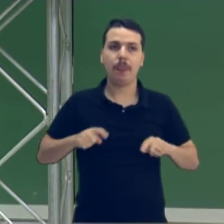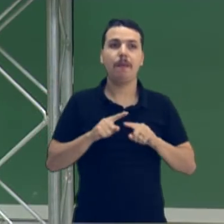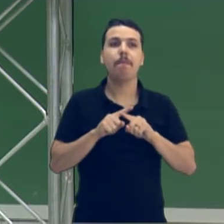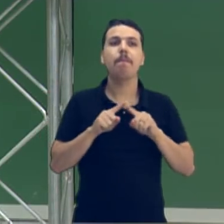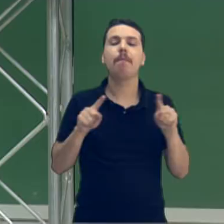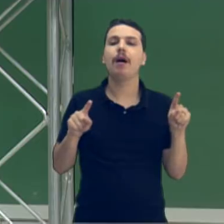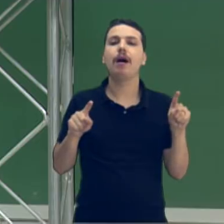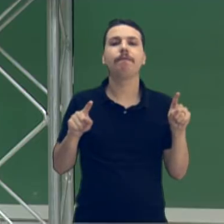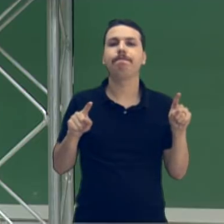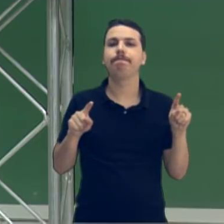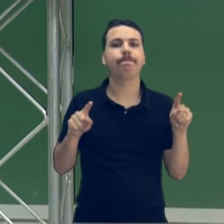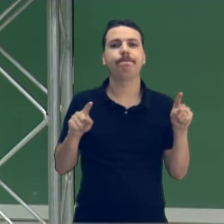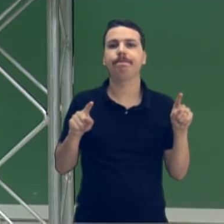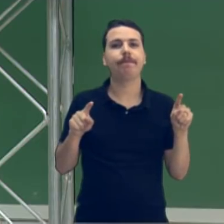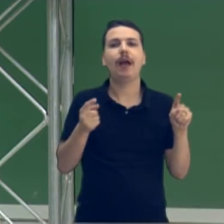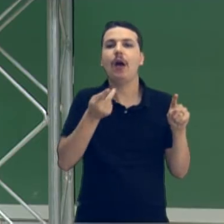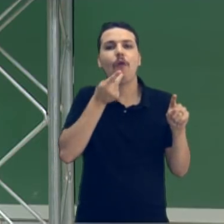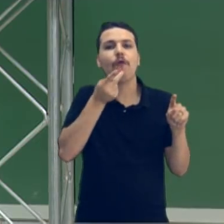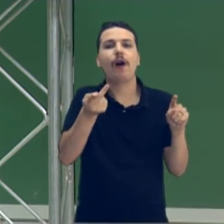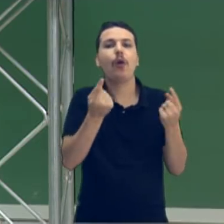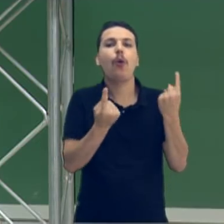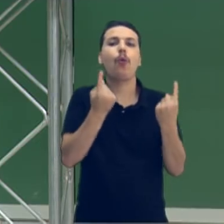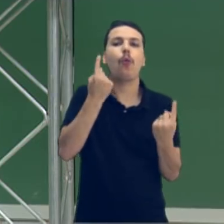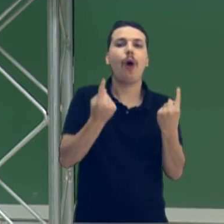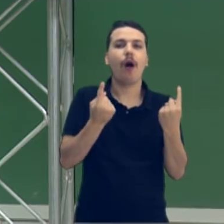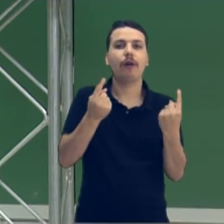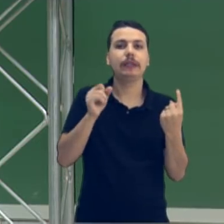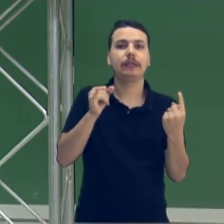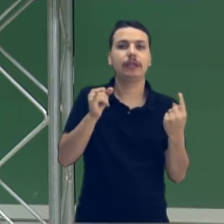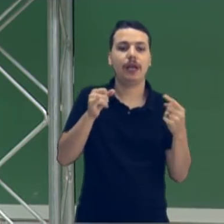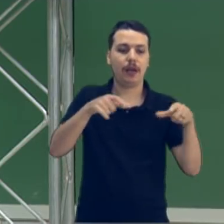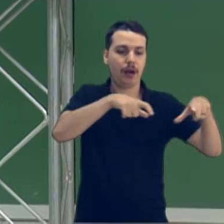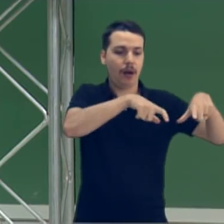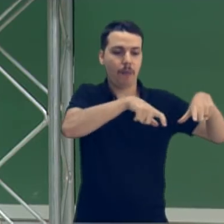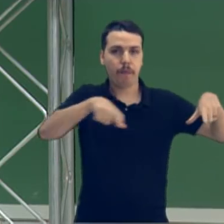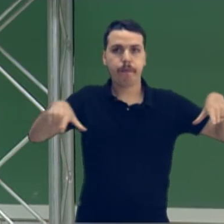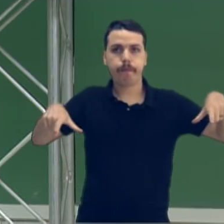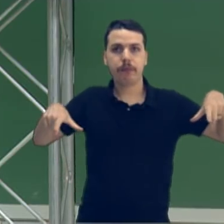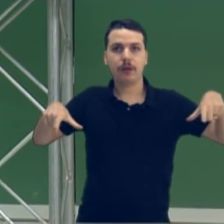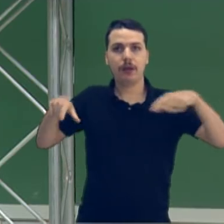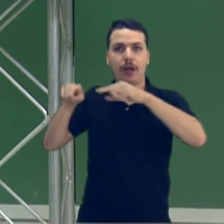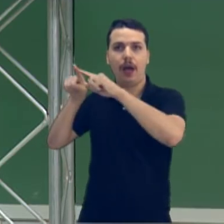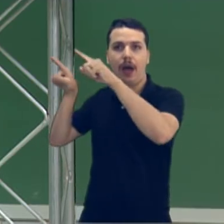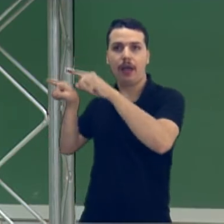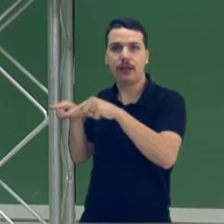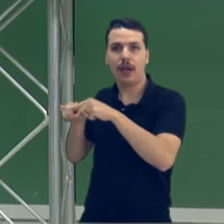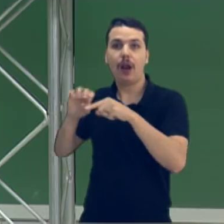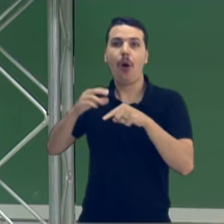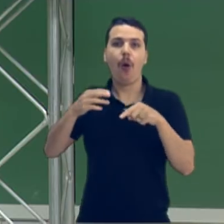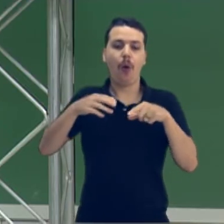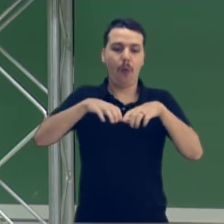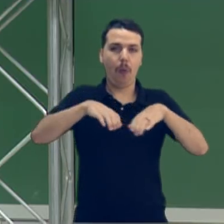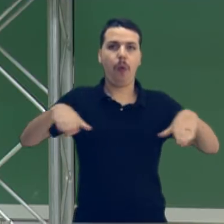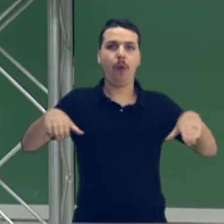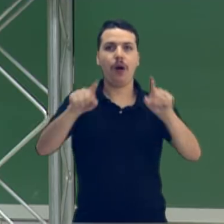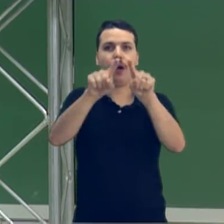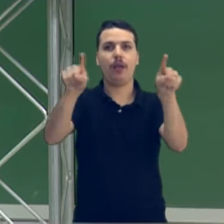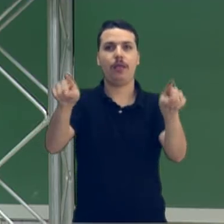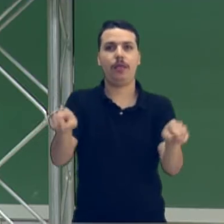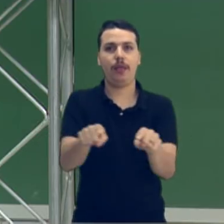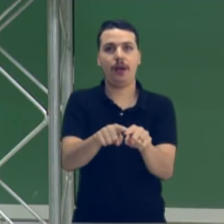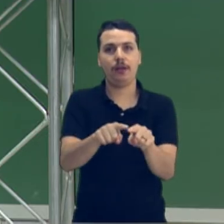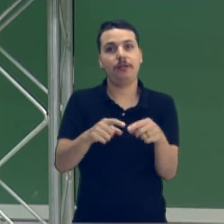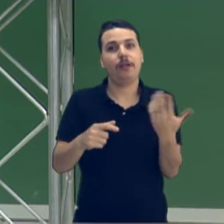Mas não foi colocado qual é a posição no e-mail. Então, a gente não pode pensar, né, na